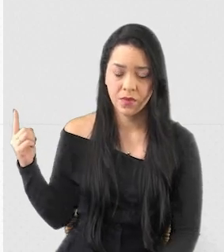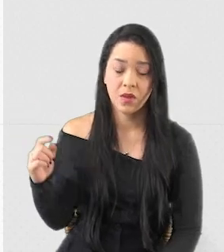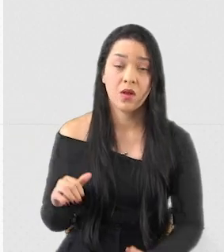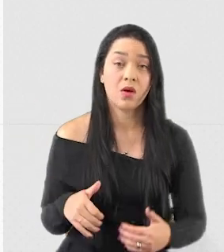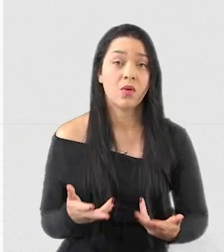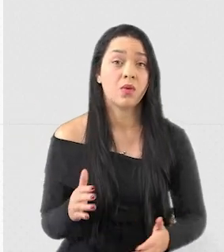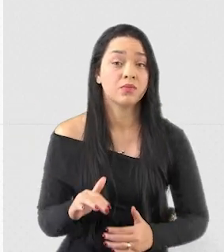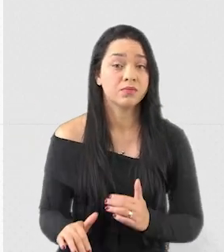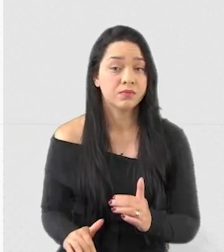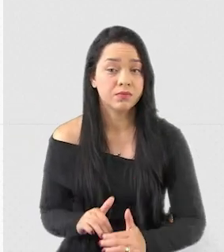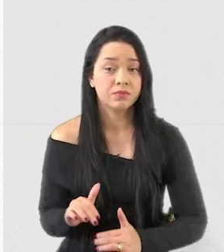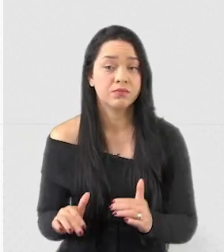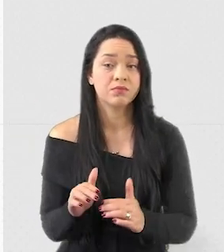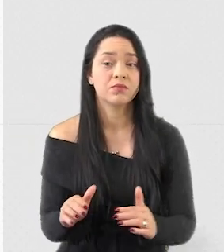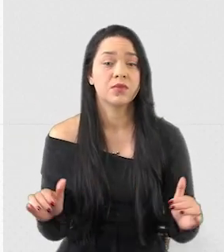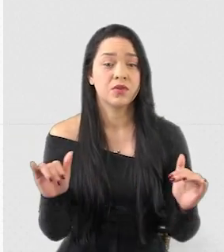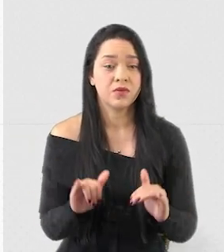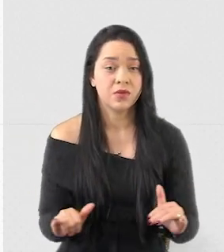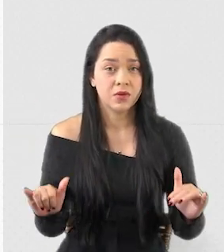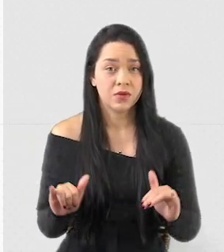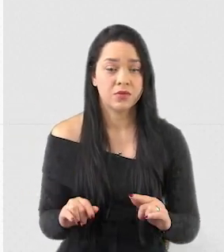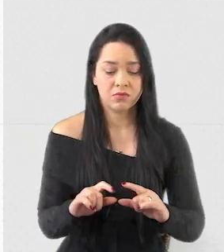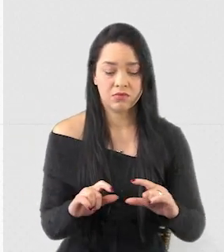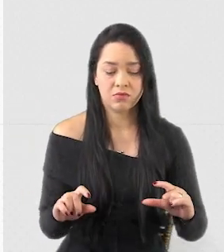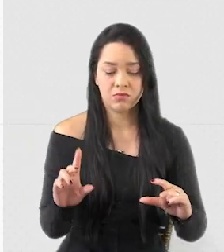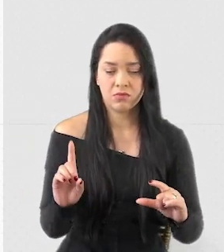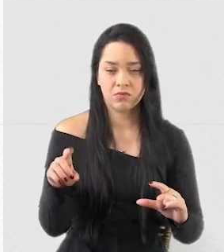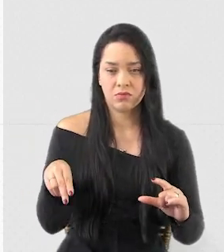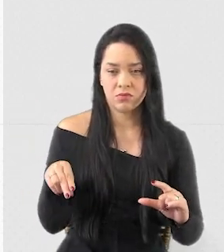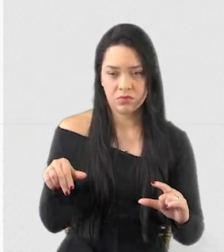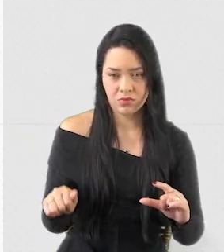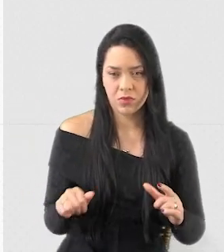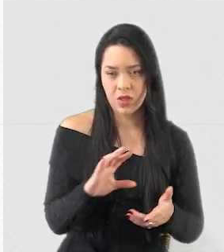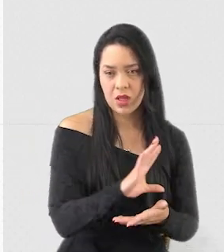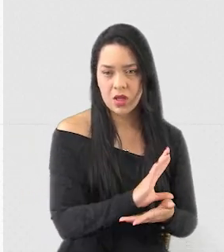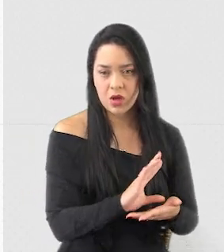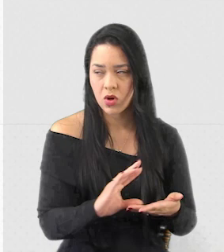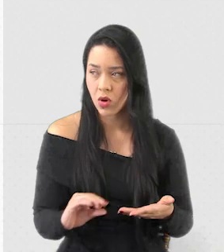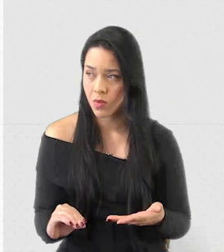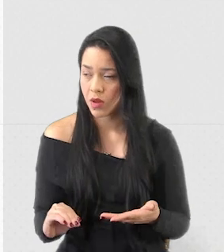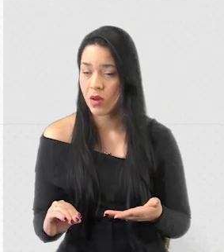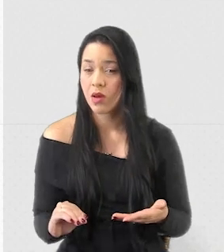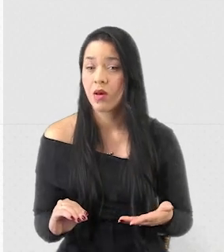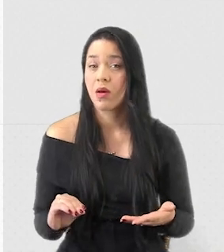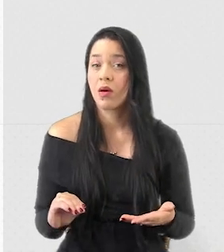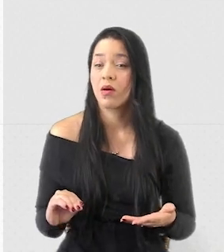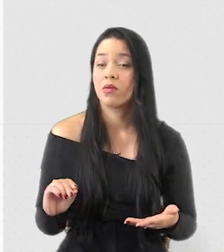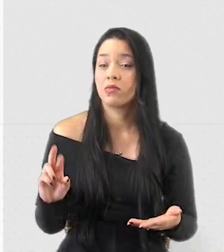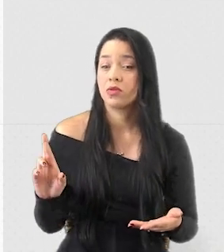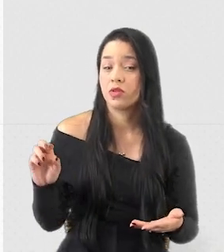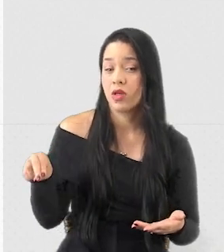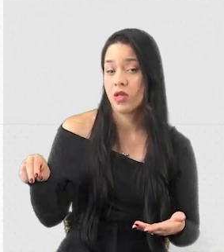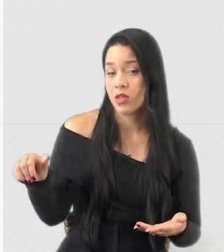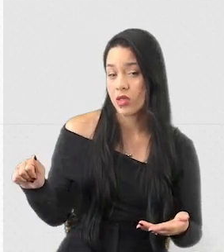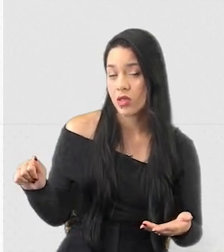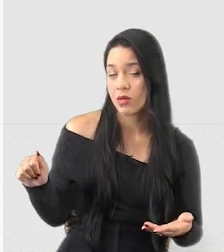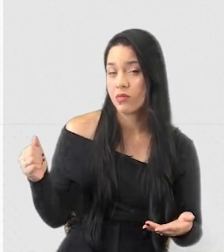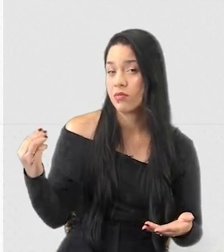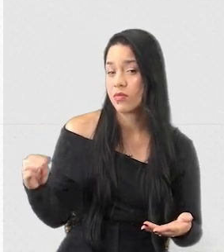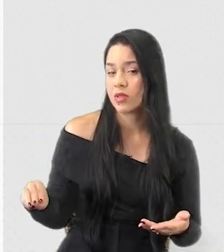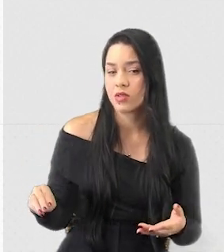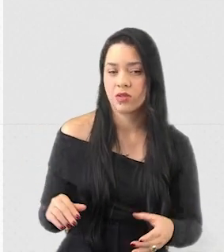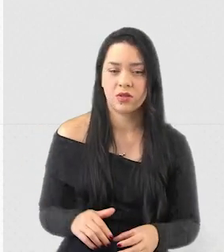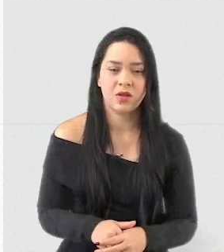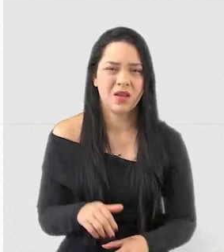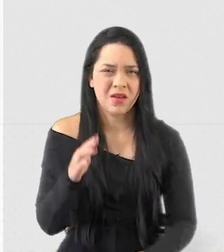é o processo pelo qual a informação de um trecho de DNA é copiada para uma molécula de RNA mensageiro?